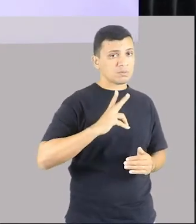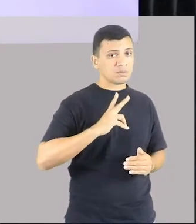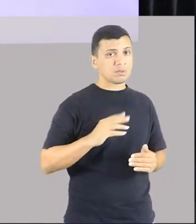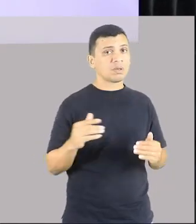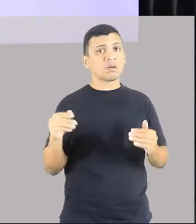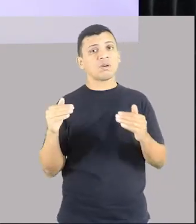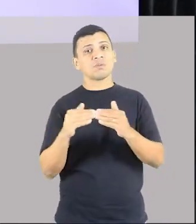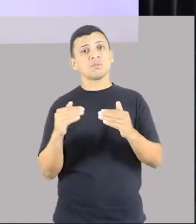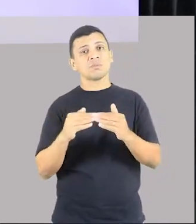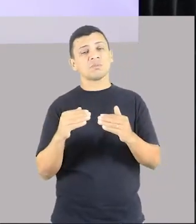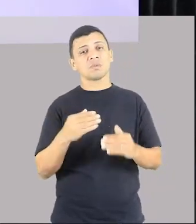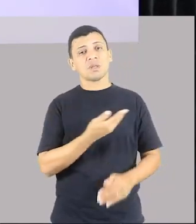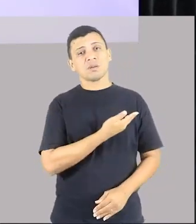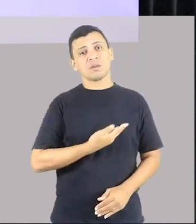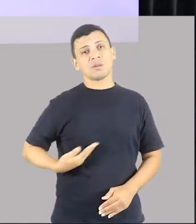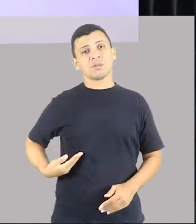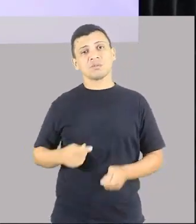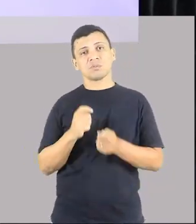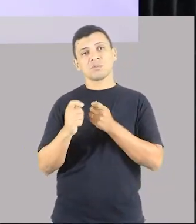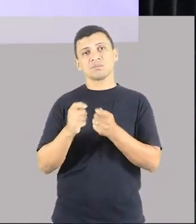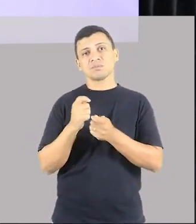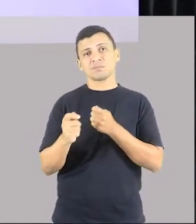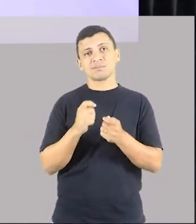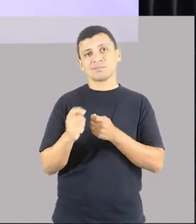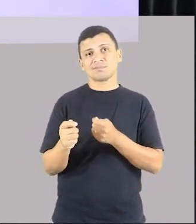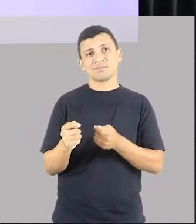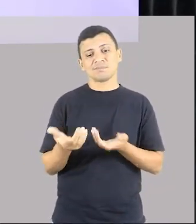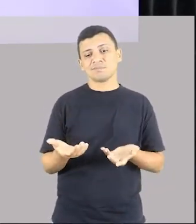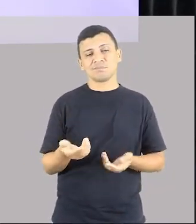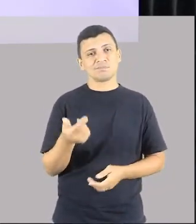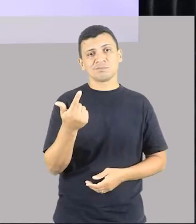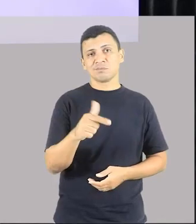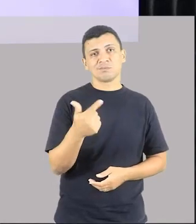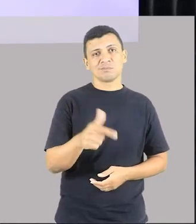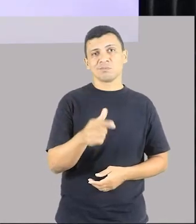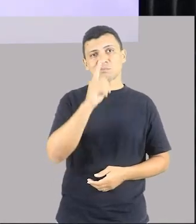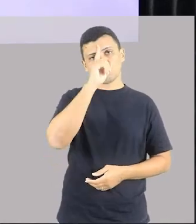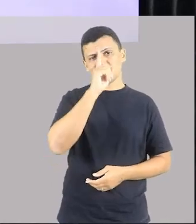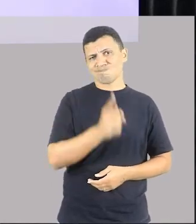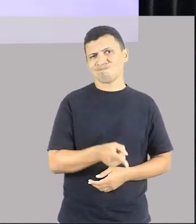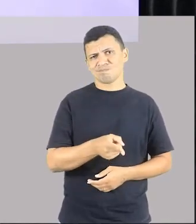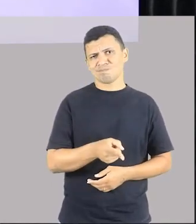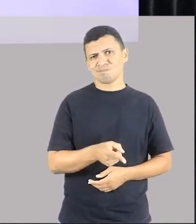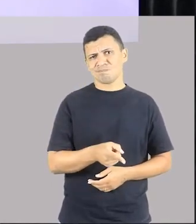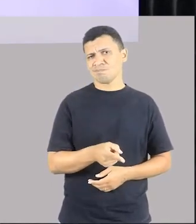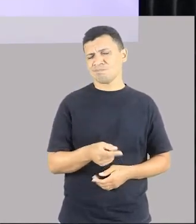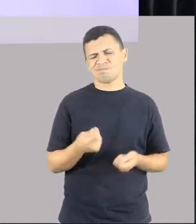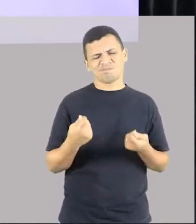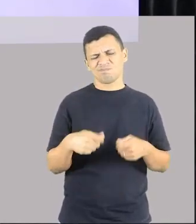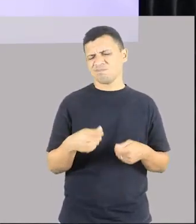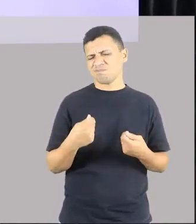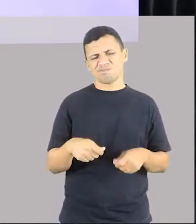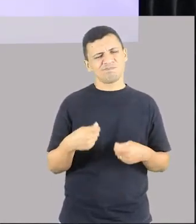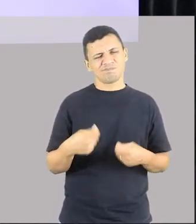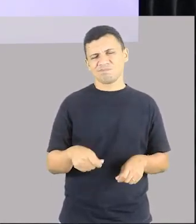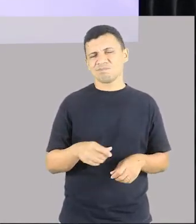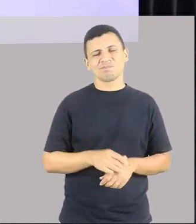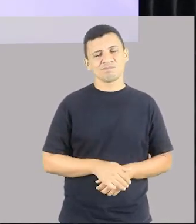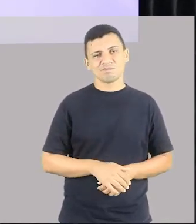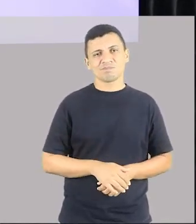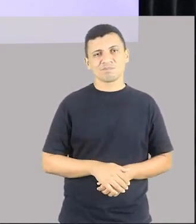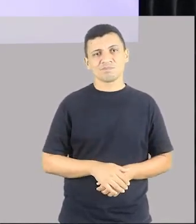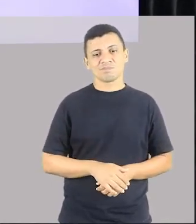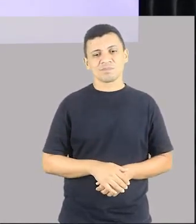da administração pública. Então, nesse caso aqui, não tem por que se falar de imperatividade, ela é desnecessária enquanto atributo do